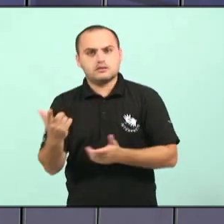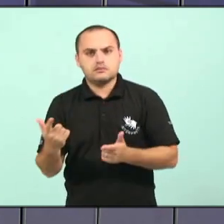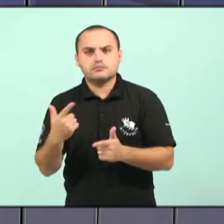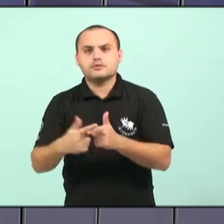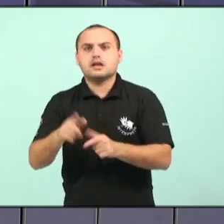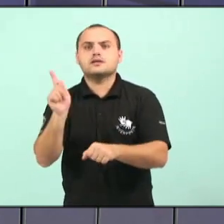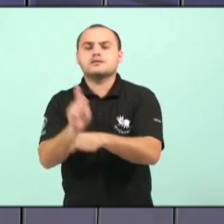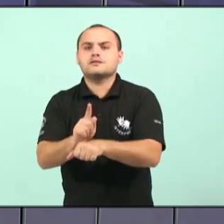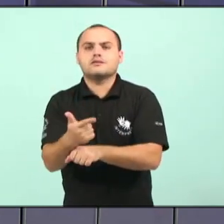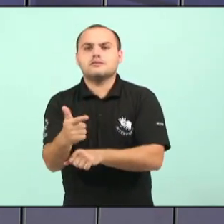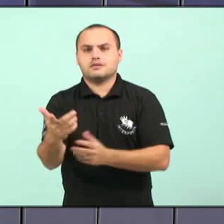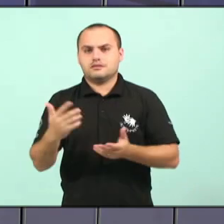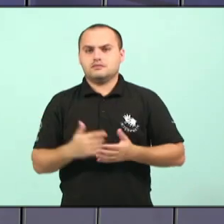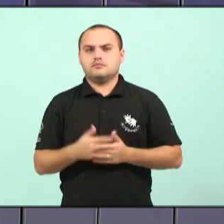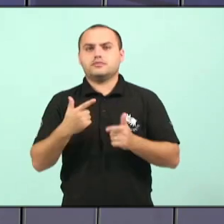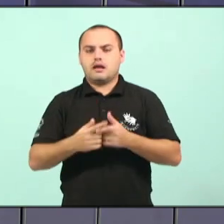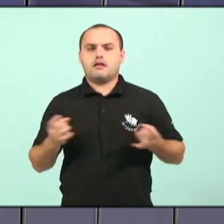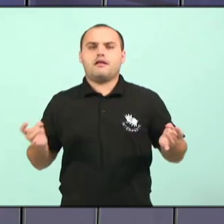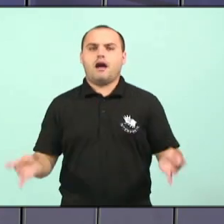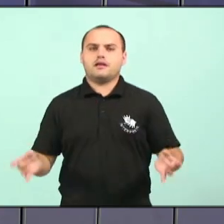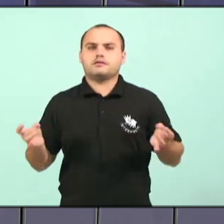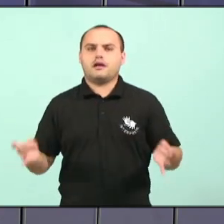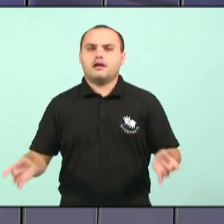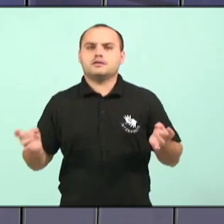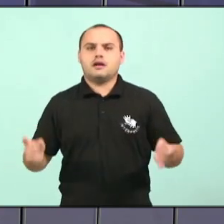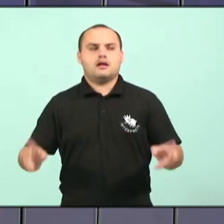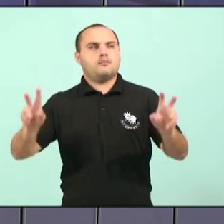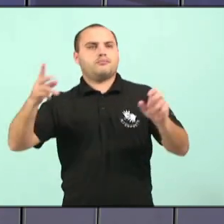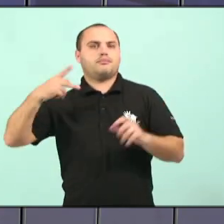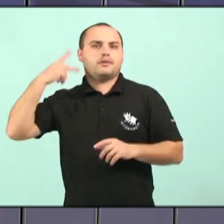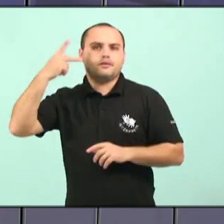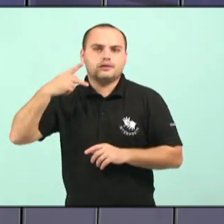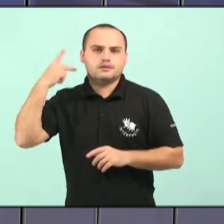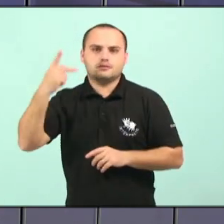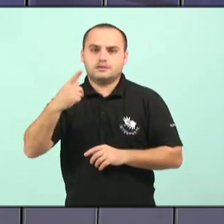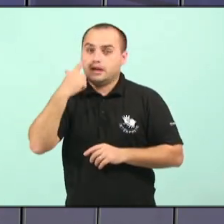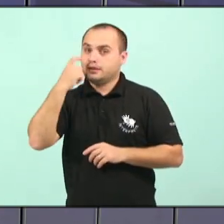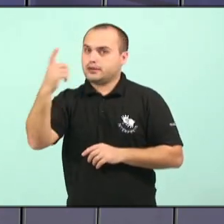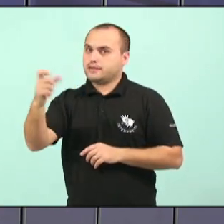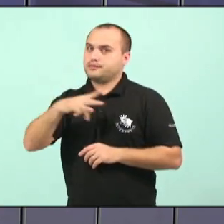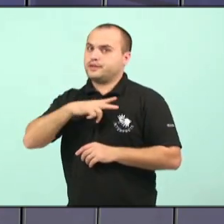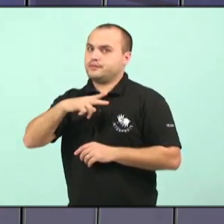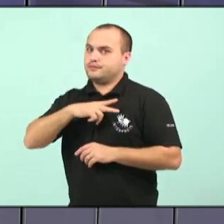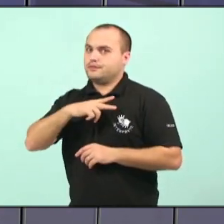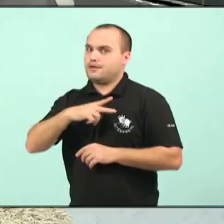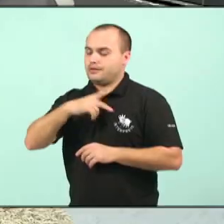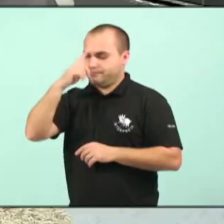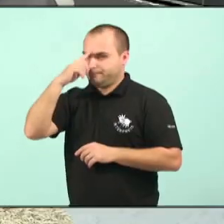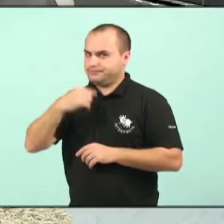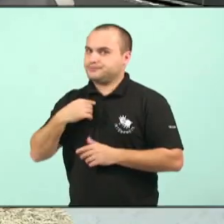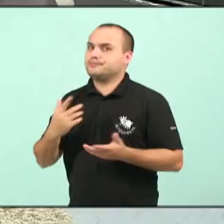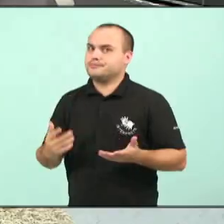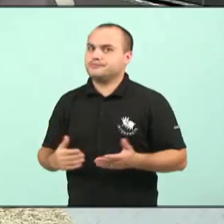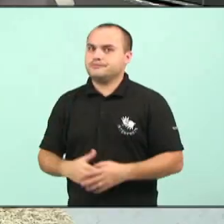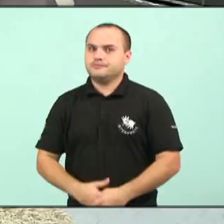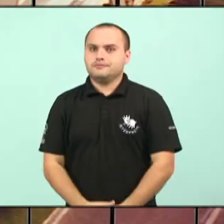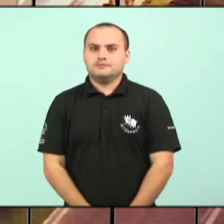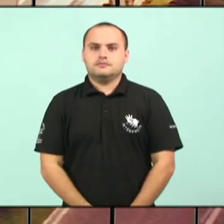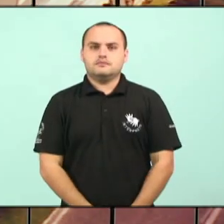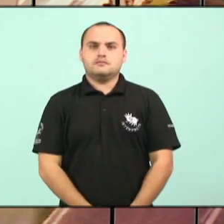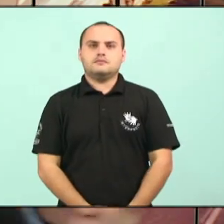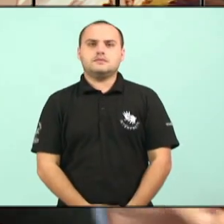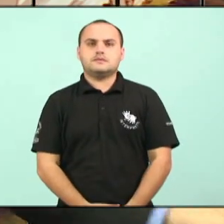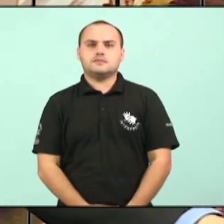gestão, porque gasta demais com politicagem, visando interesses particulares, interesses pessoais. O